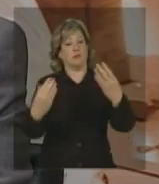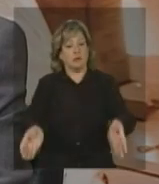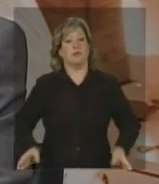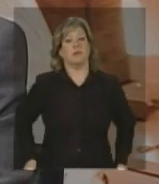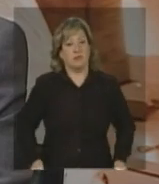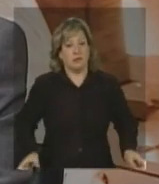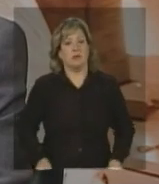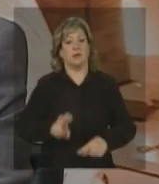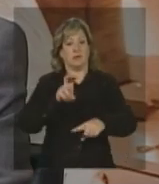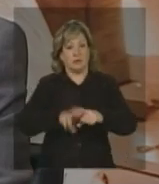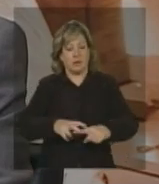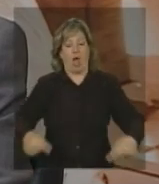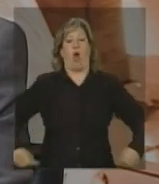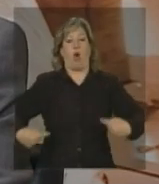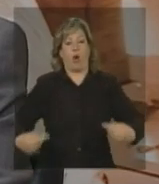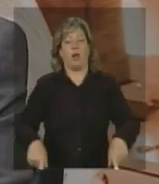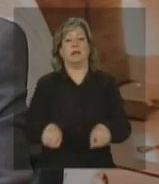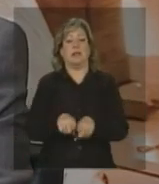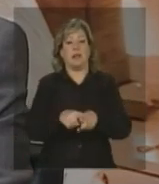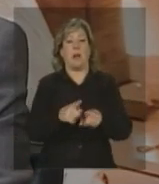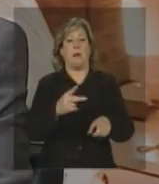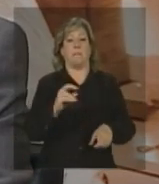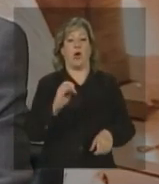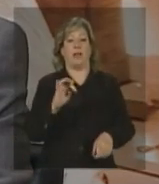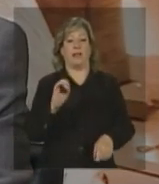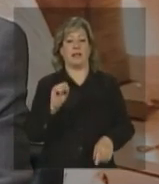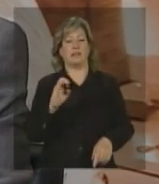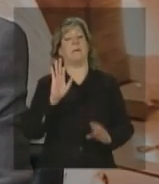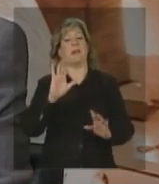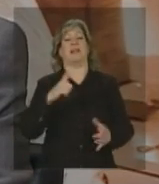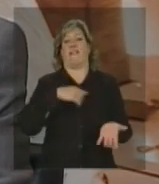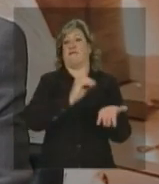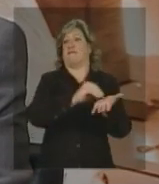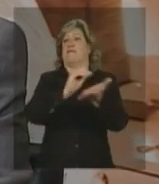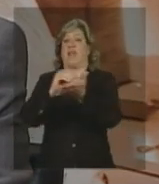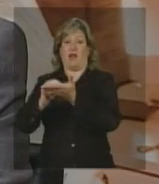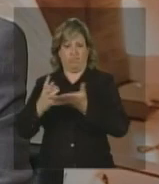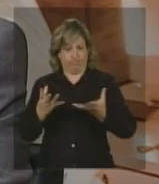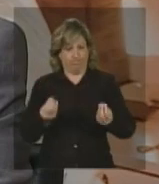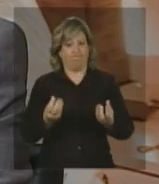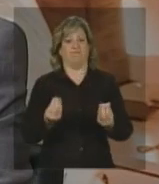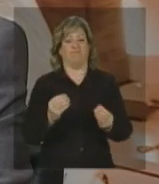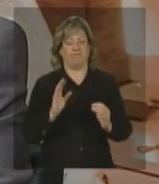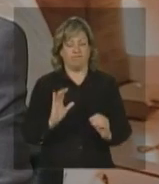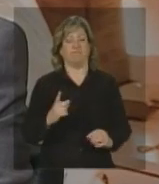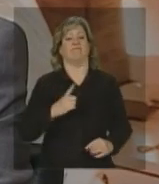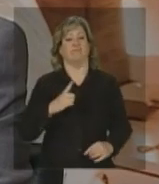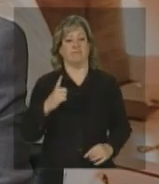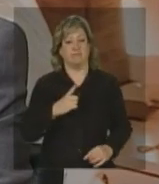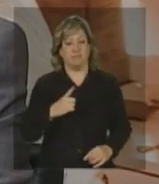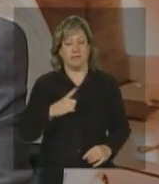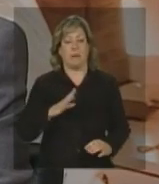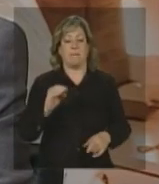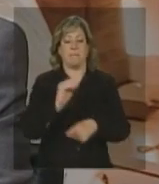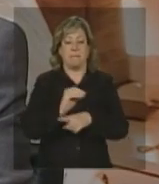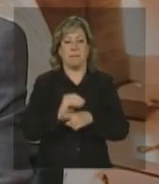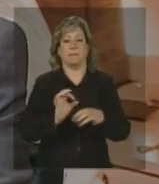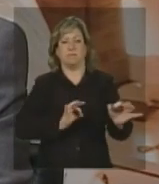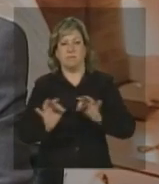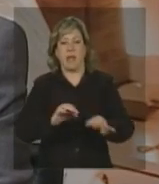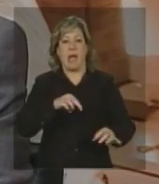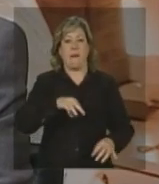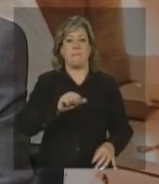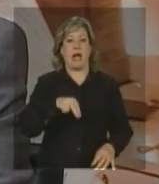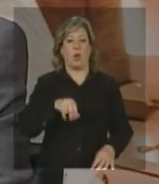não consegue contemplar todos, nem também contemplar essa questão referente à manutenção. E agora, com o